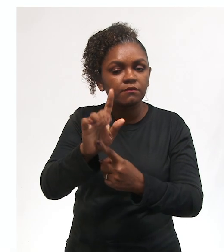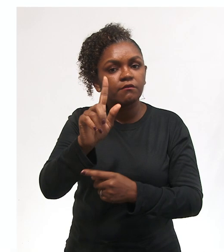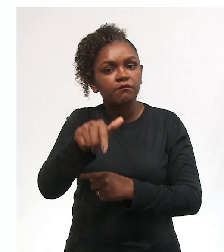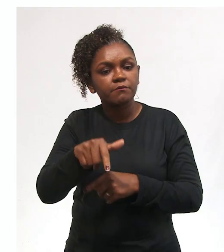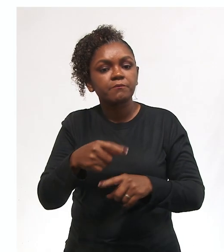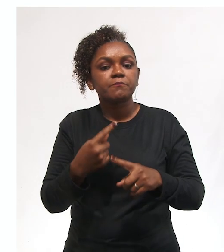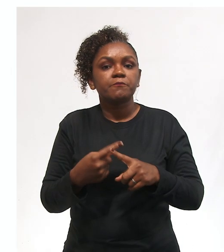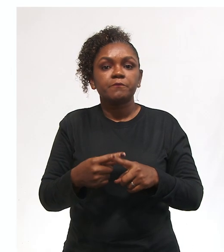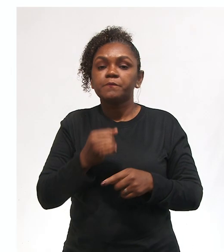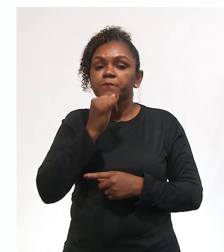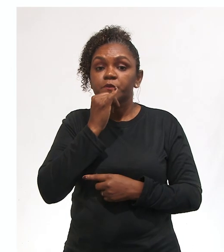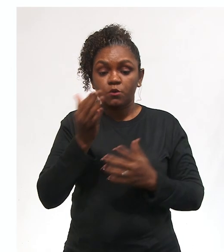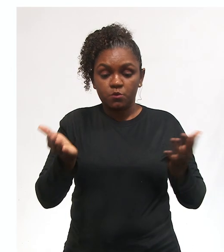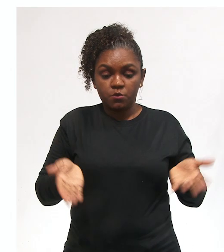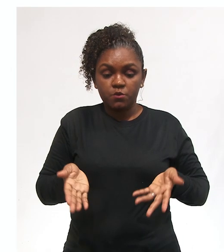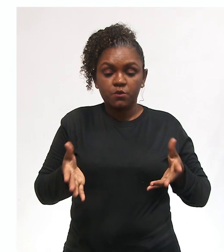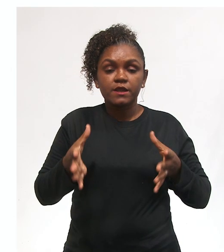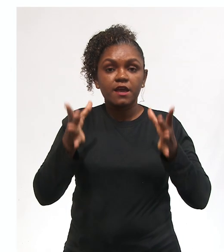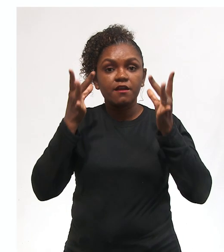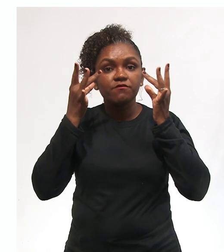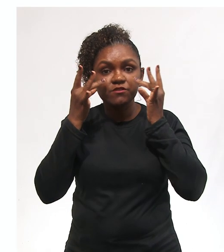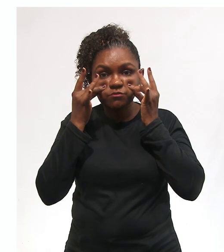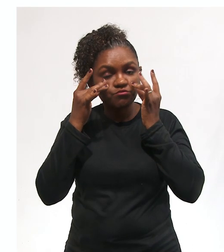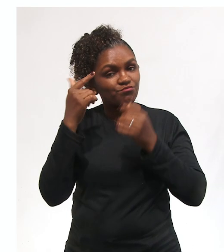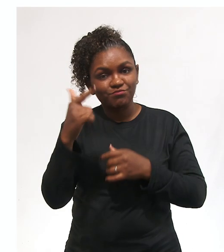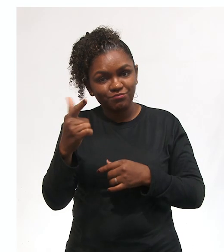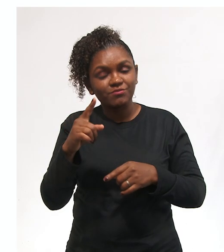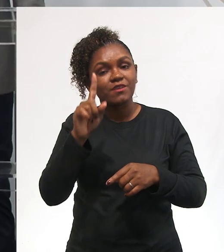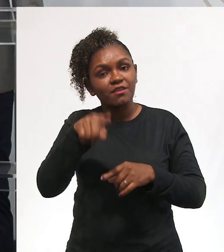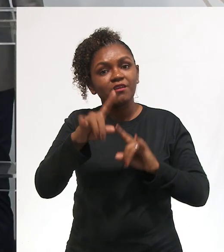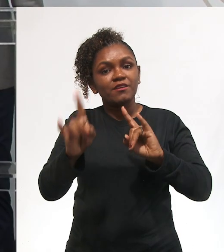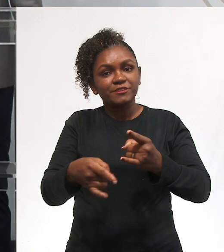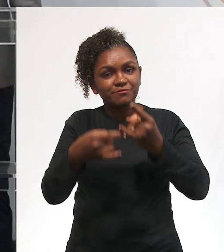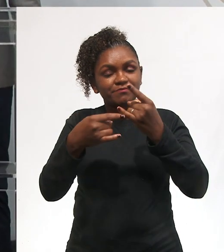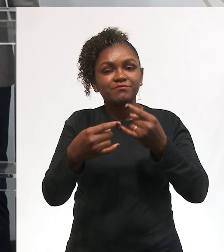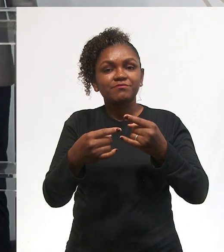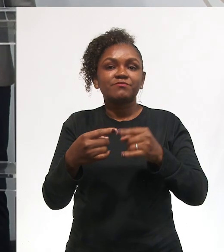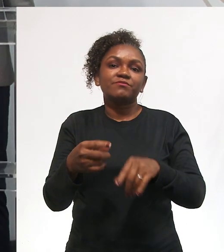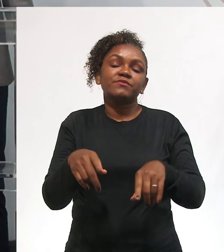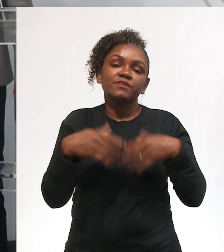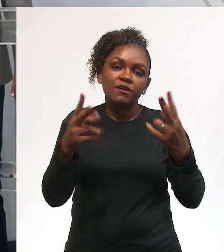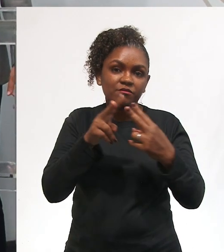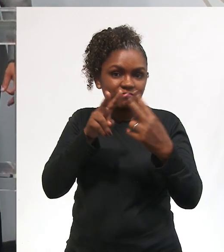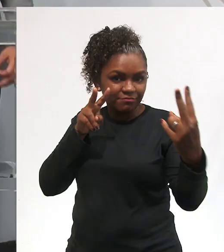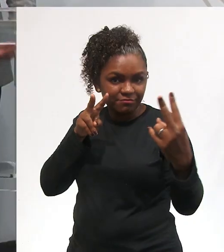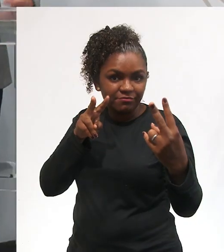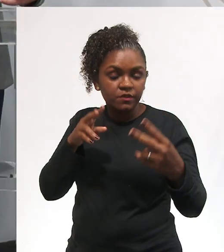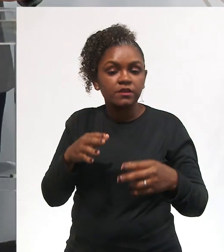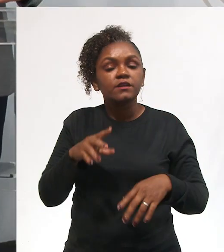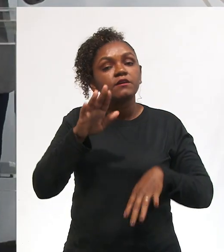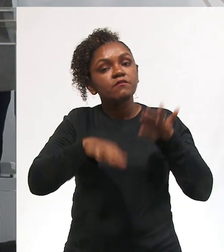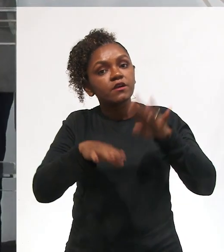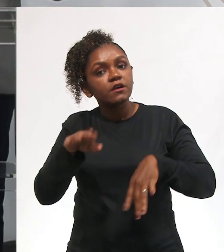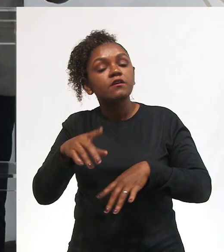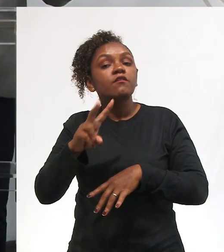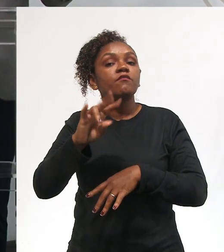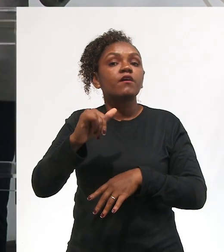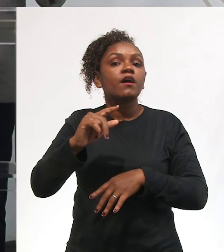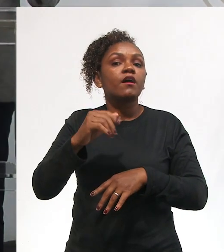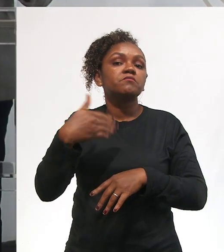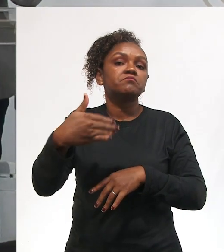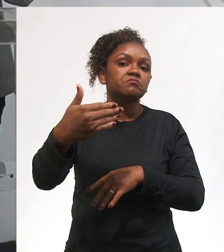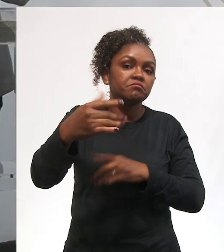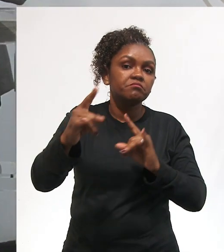aula presencial, estou na sala de aula aqui virtual, a gente vai ter momentos de encontro, então a avaliação